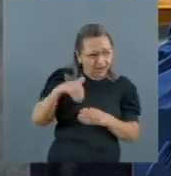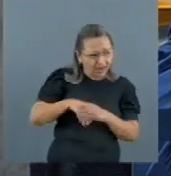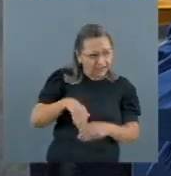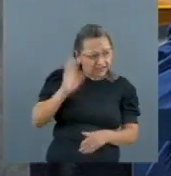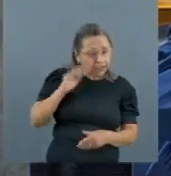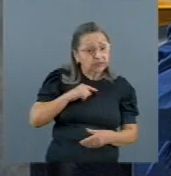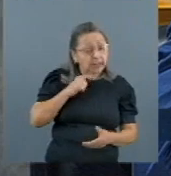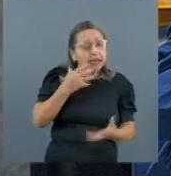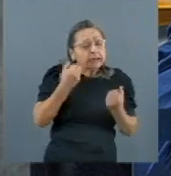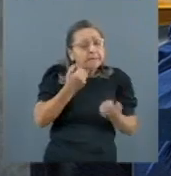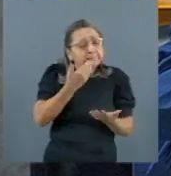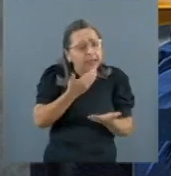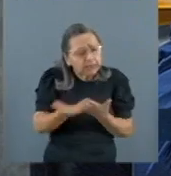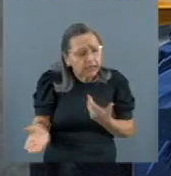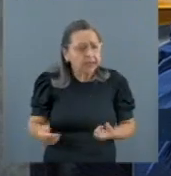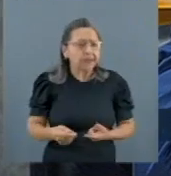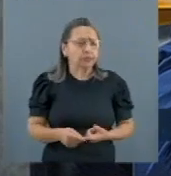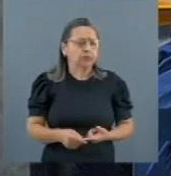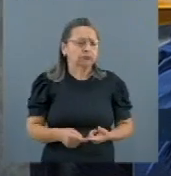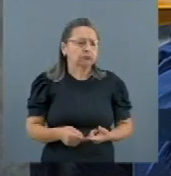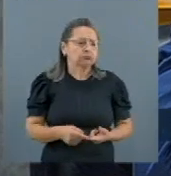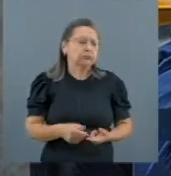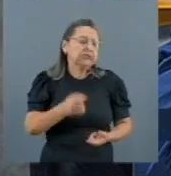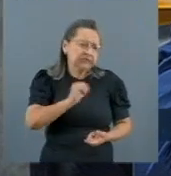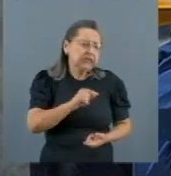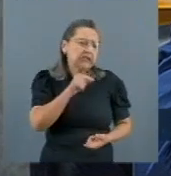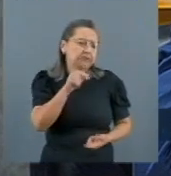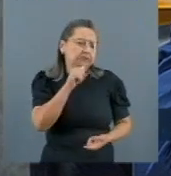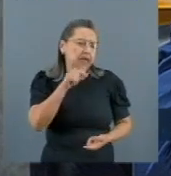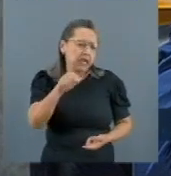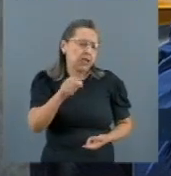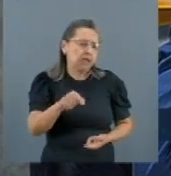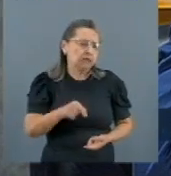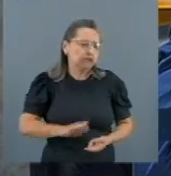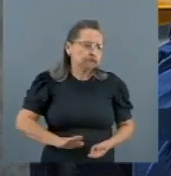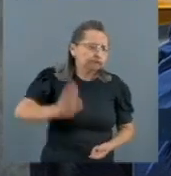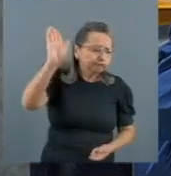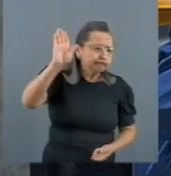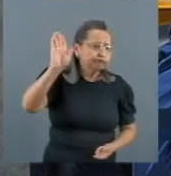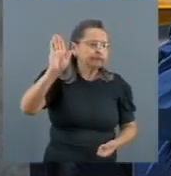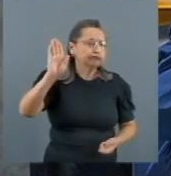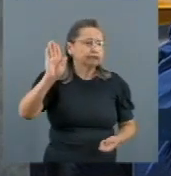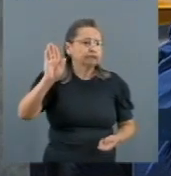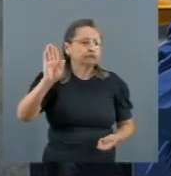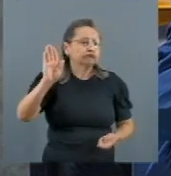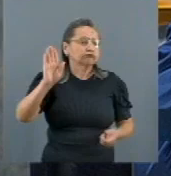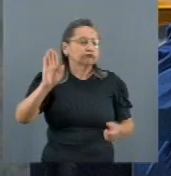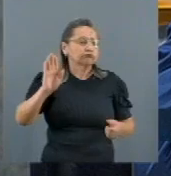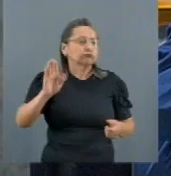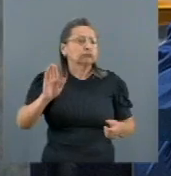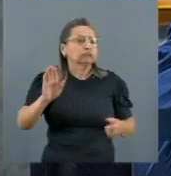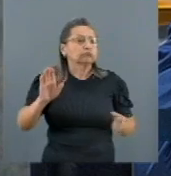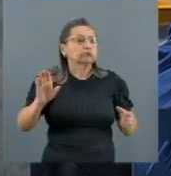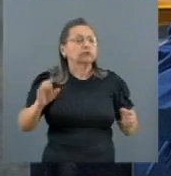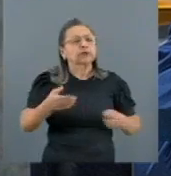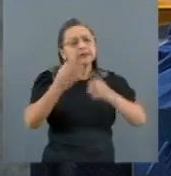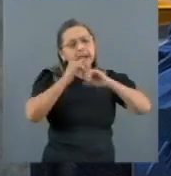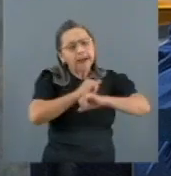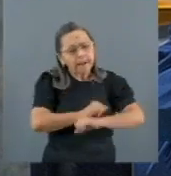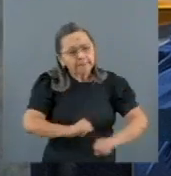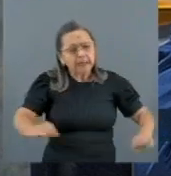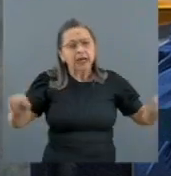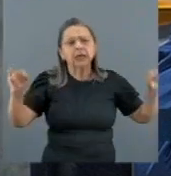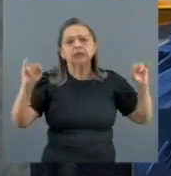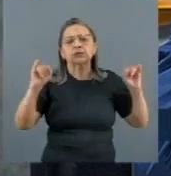tivesse dado uma declaração depois das eleições, depois do segundo turno, de que